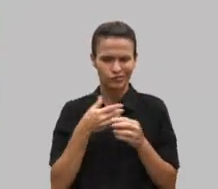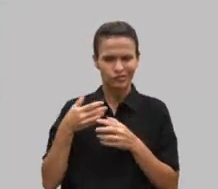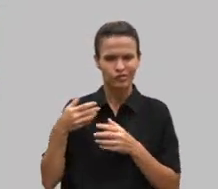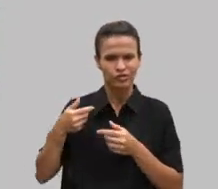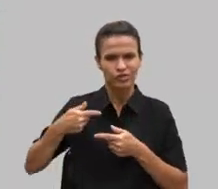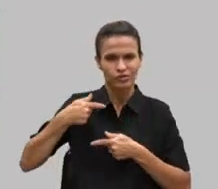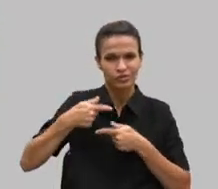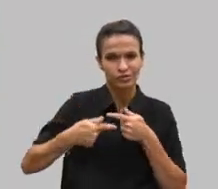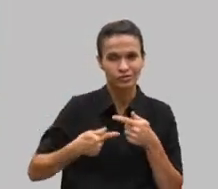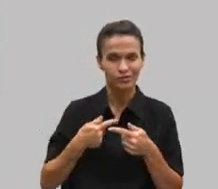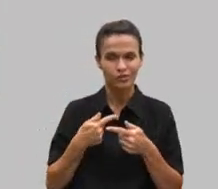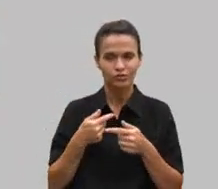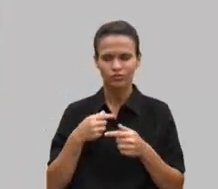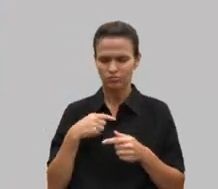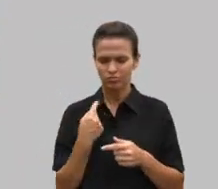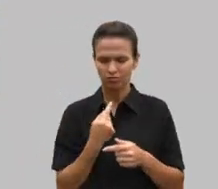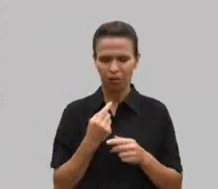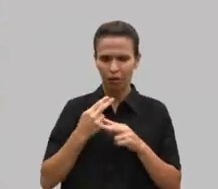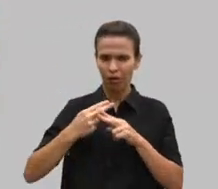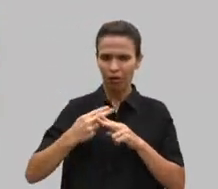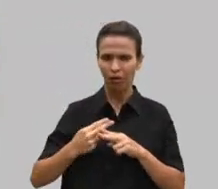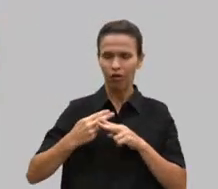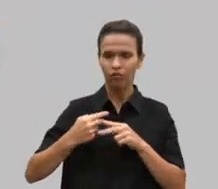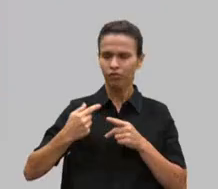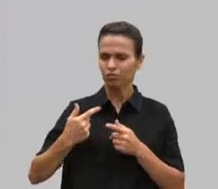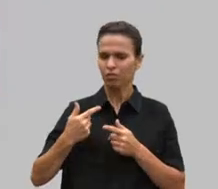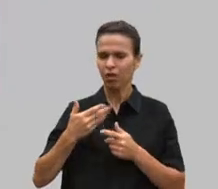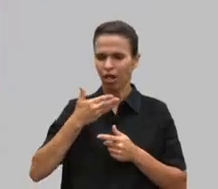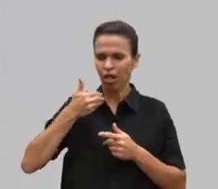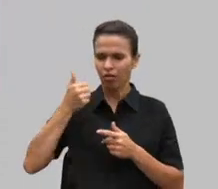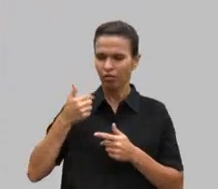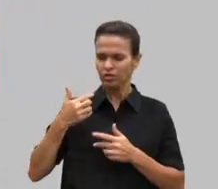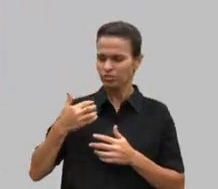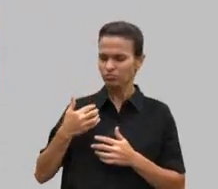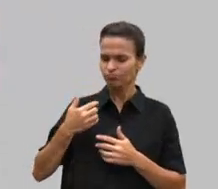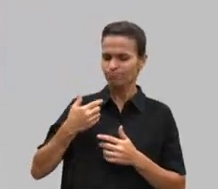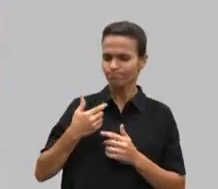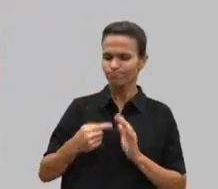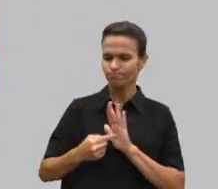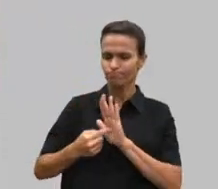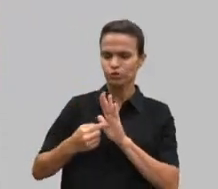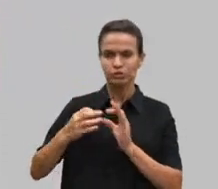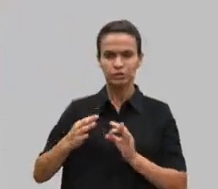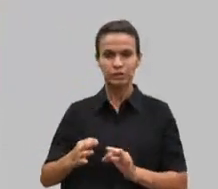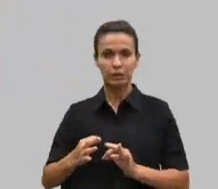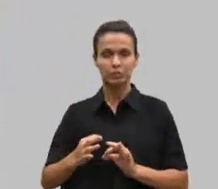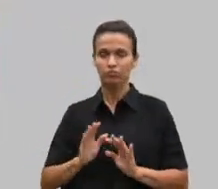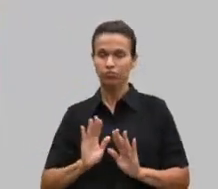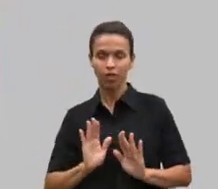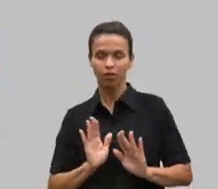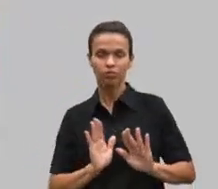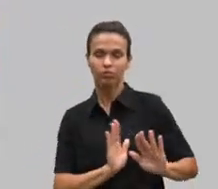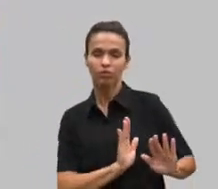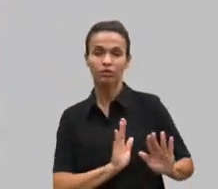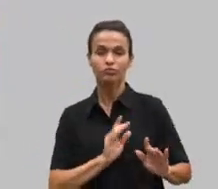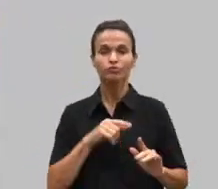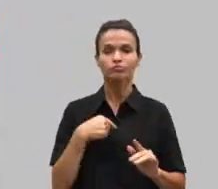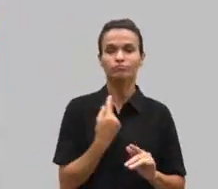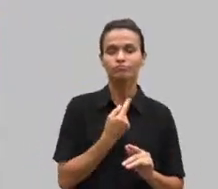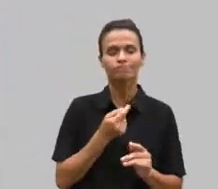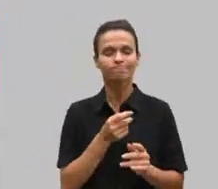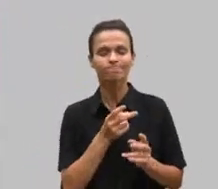estamos aqui competindo para fazer prevalecer Nossa certeza em nossas convicções estamos aqui para checá-las